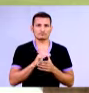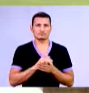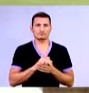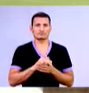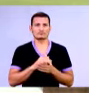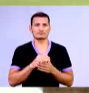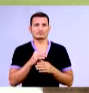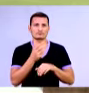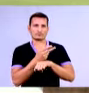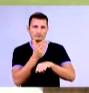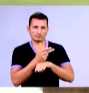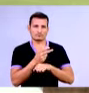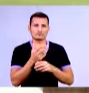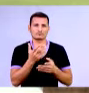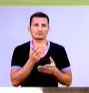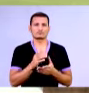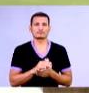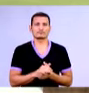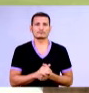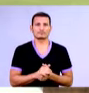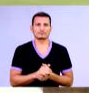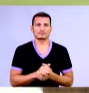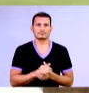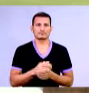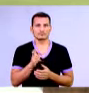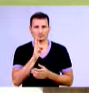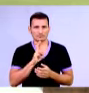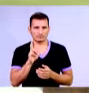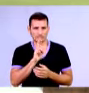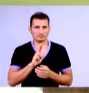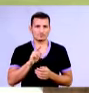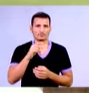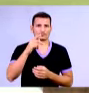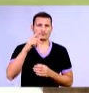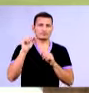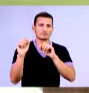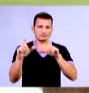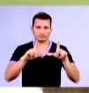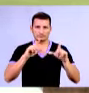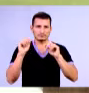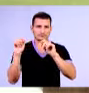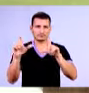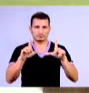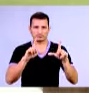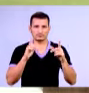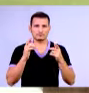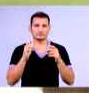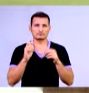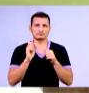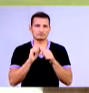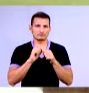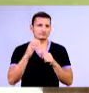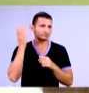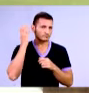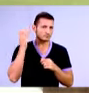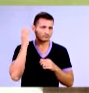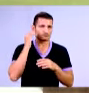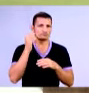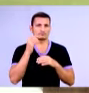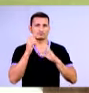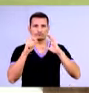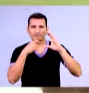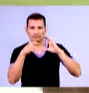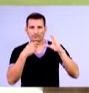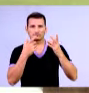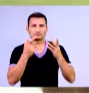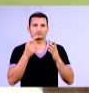recursos multimídia de forma integrada. Então utiliza a parte do PowerPoint, tanto para reprodução de áudio, de vídeo, gravação e